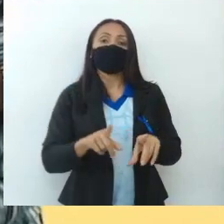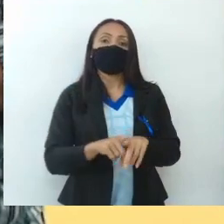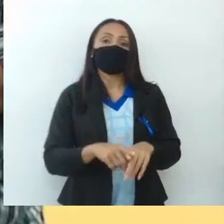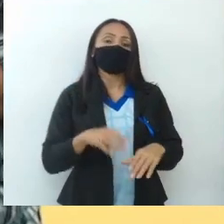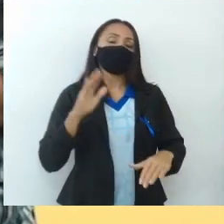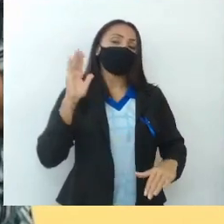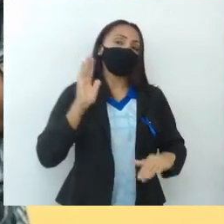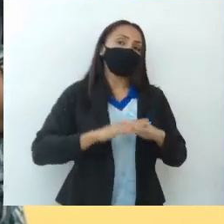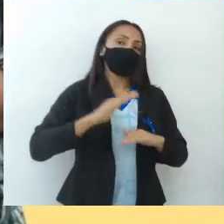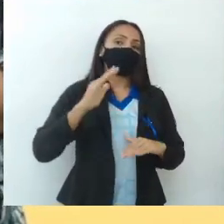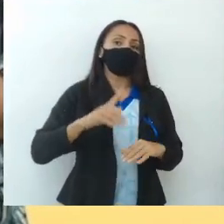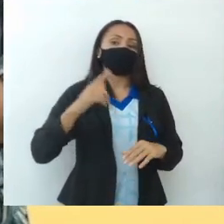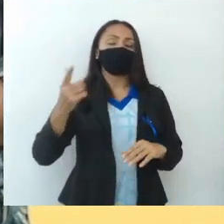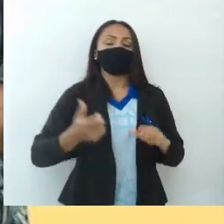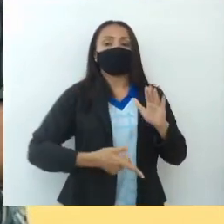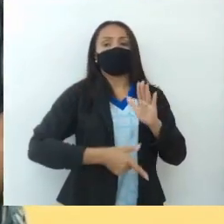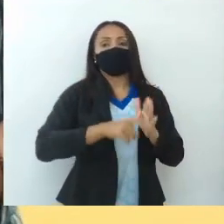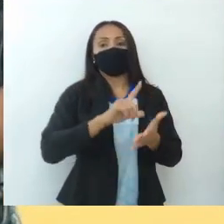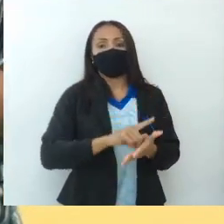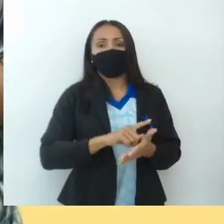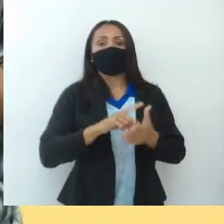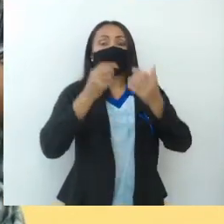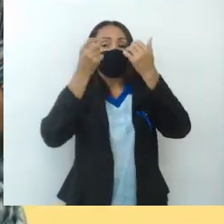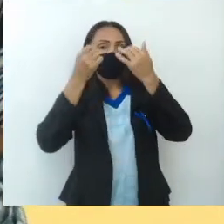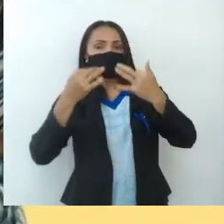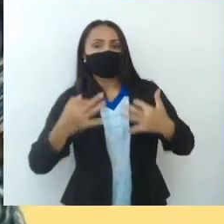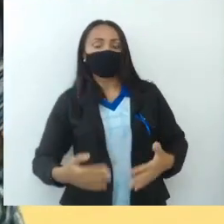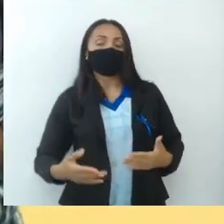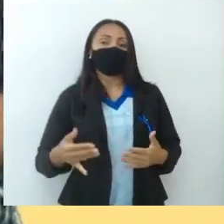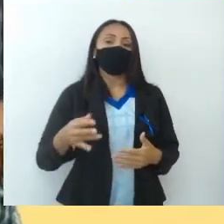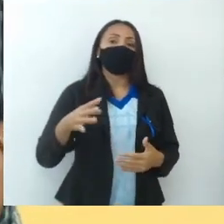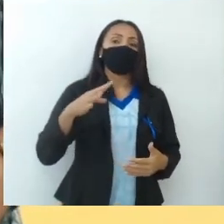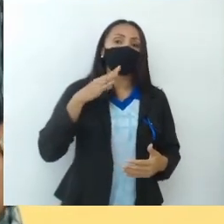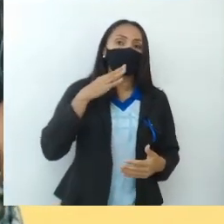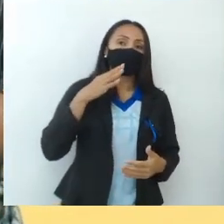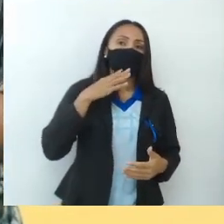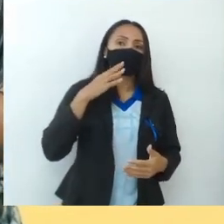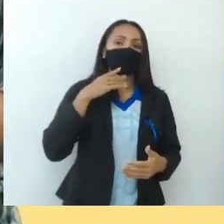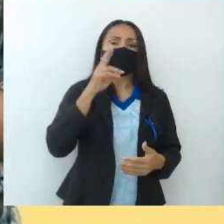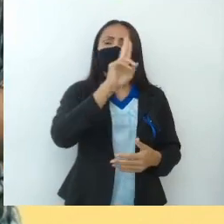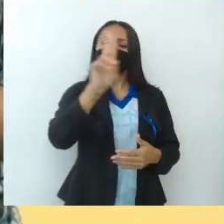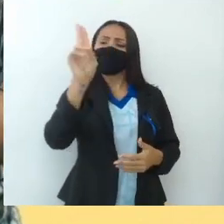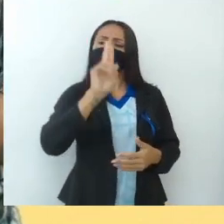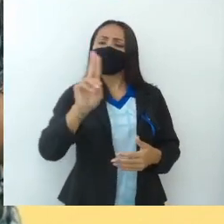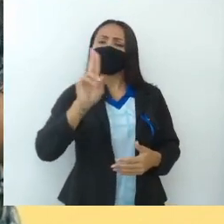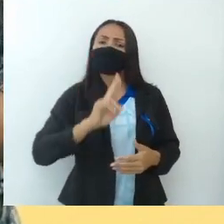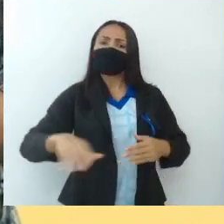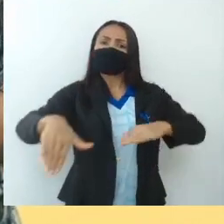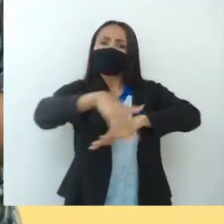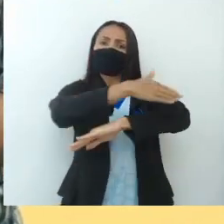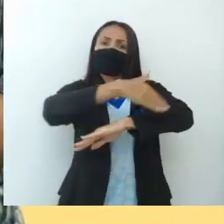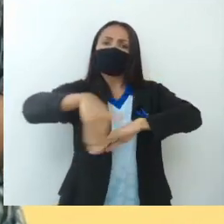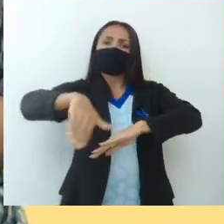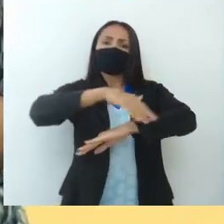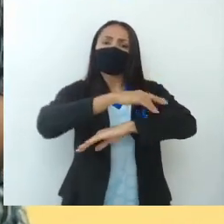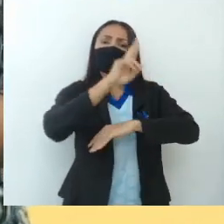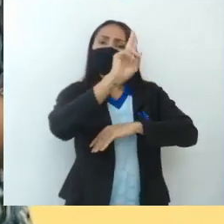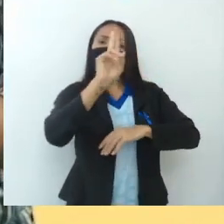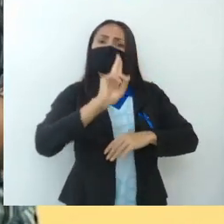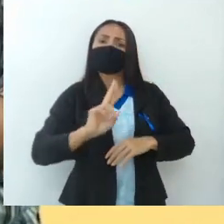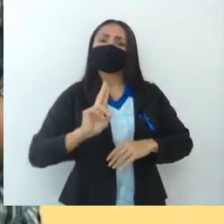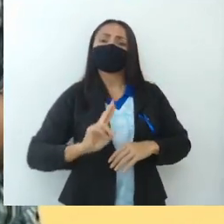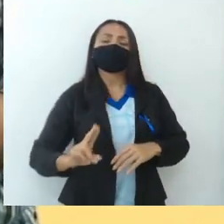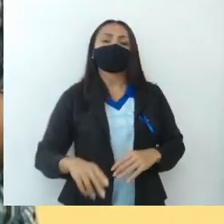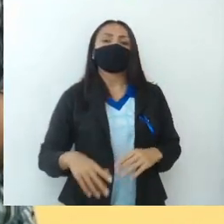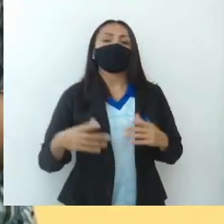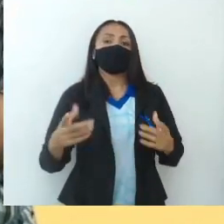vez, a gente volta a bater nessa tecla, conhecer o nome das ruas. E também faço agora um desafio, não só